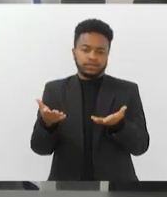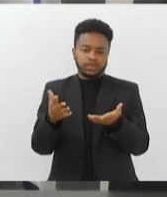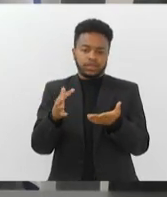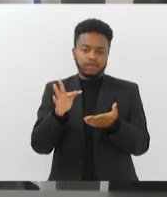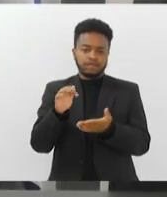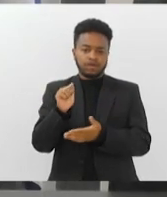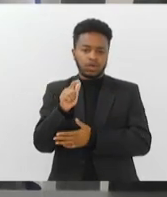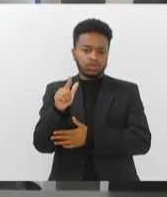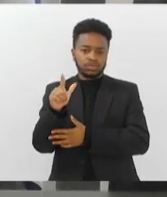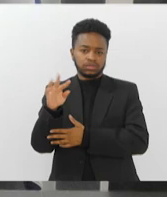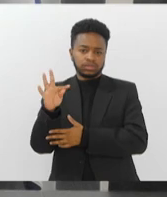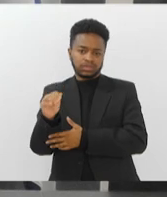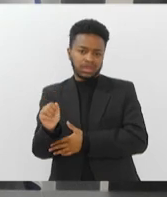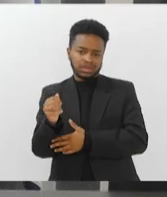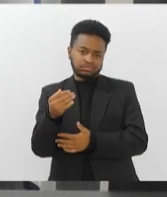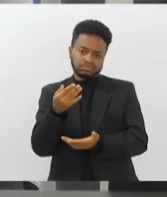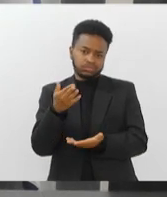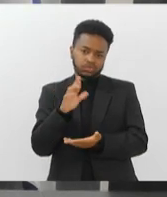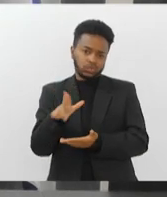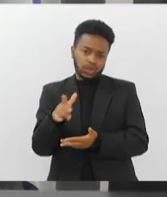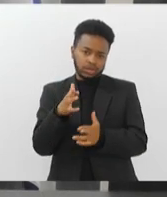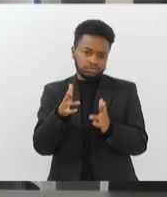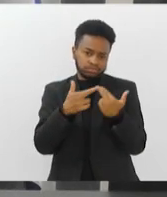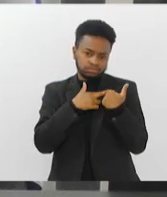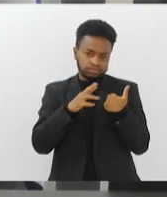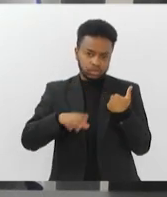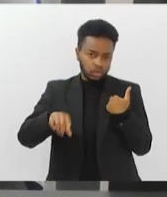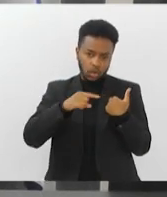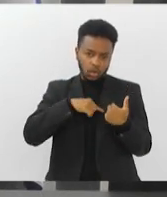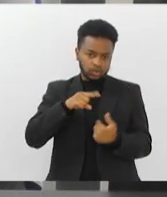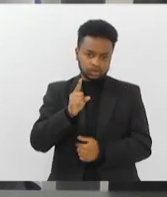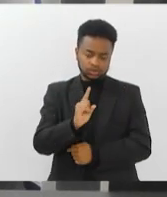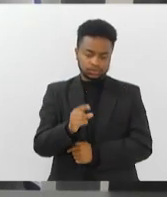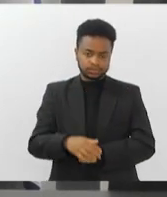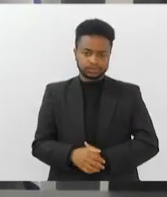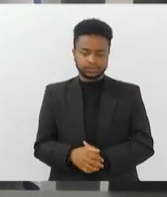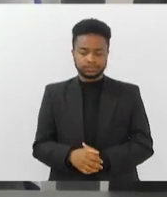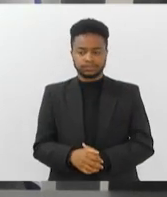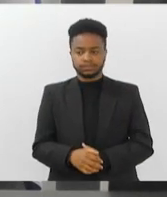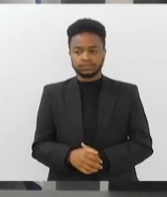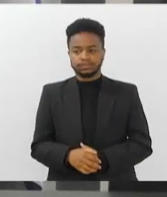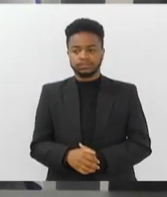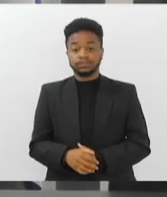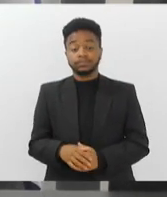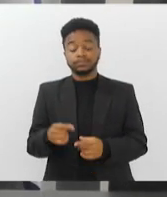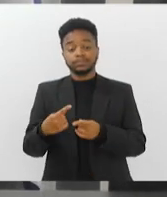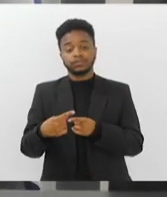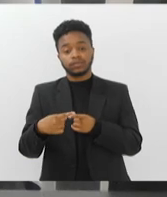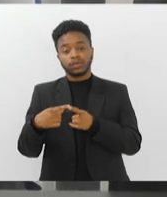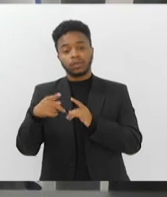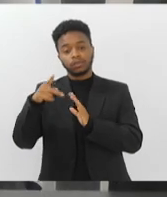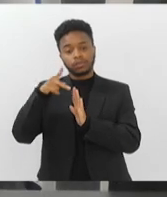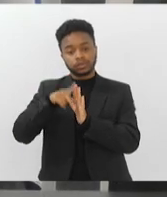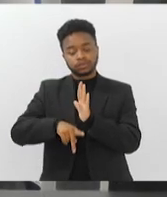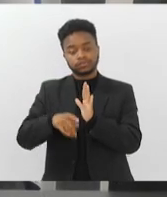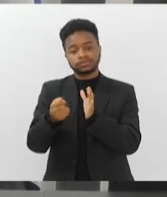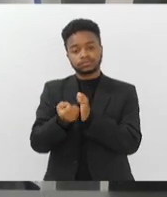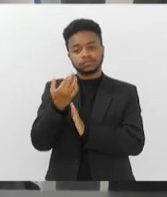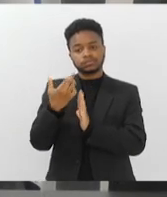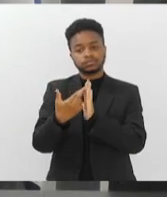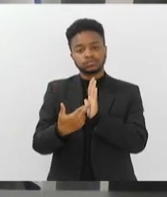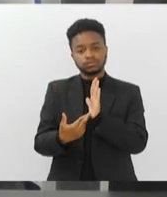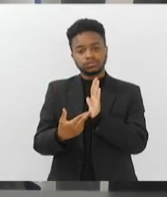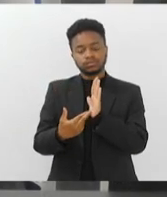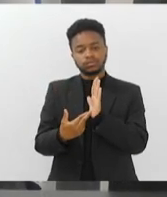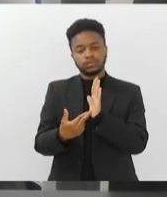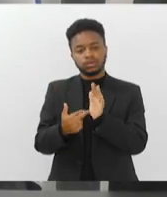cabe ao poder, ao legislativo. O projeto regulamenta uma